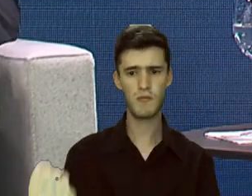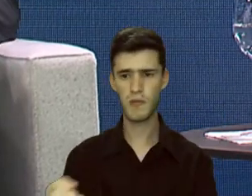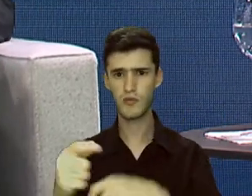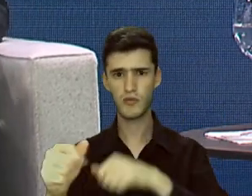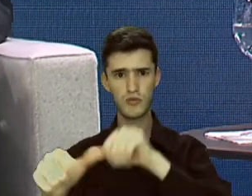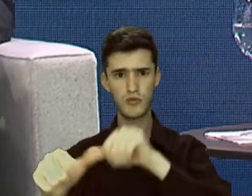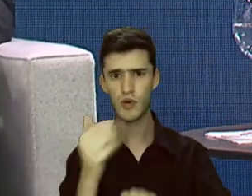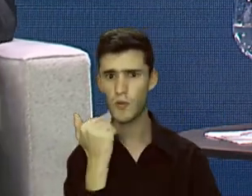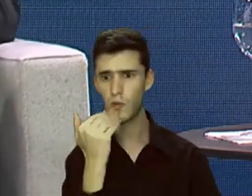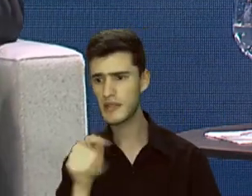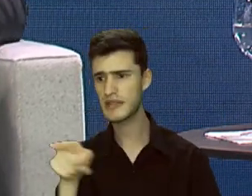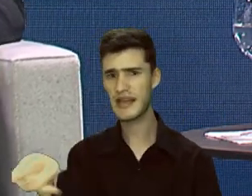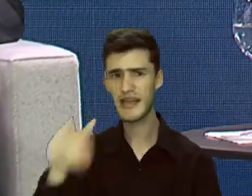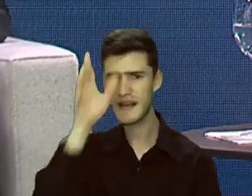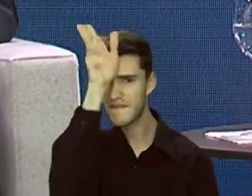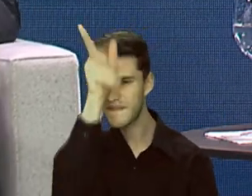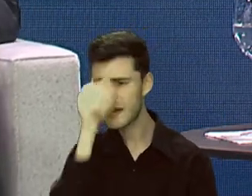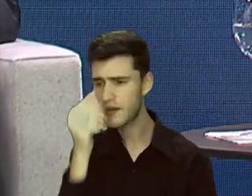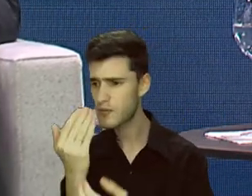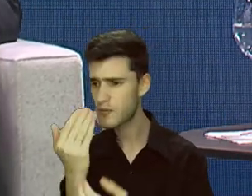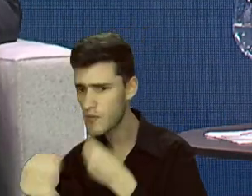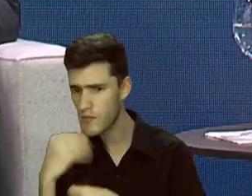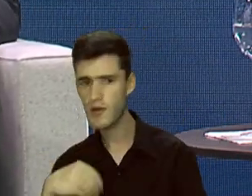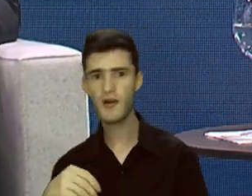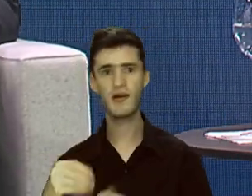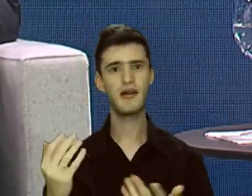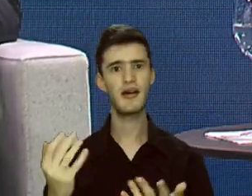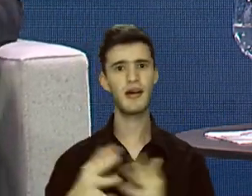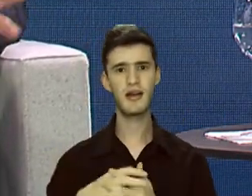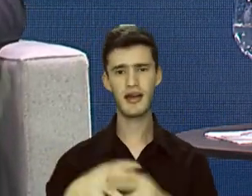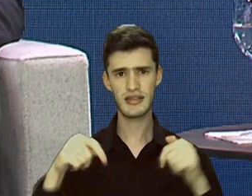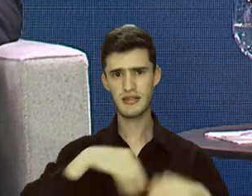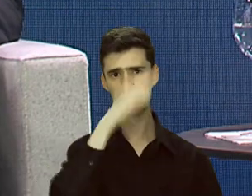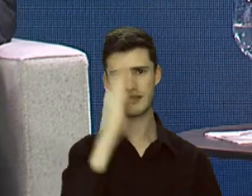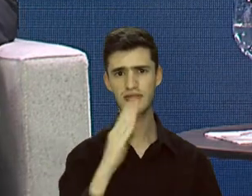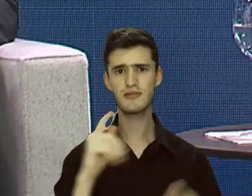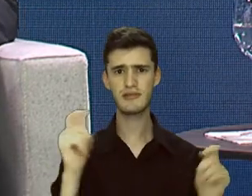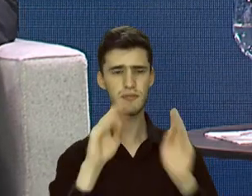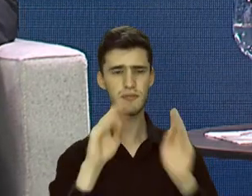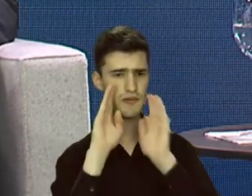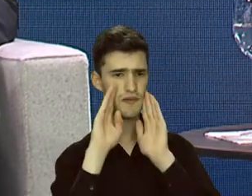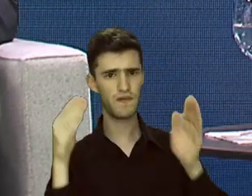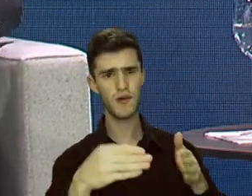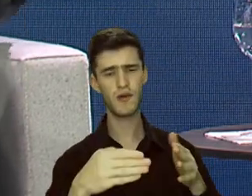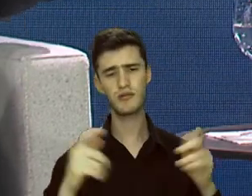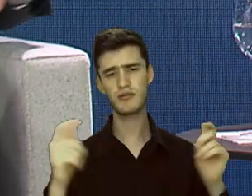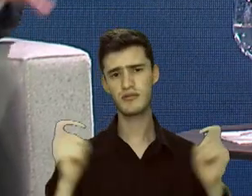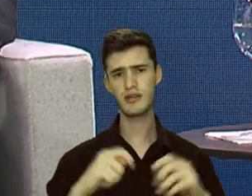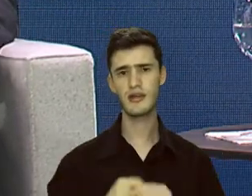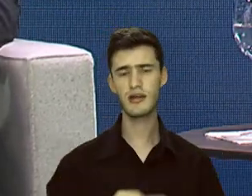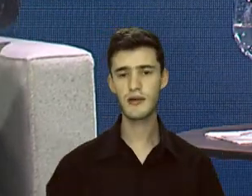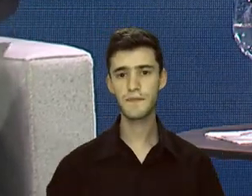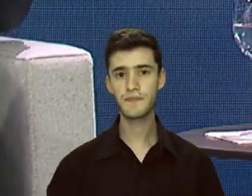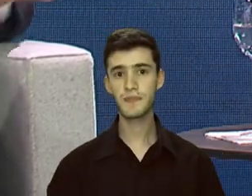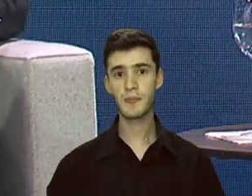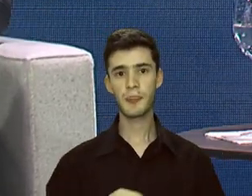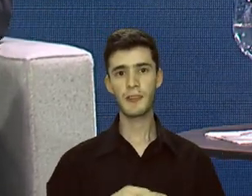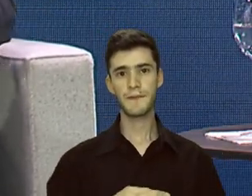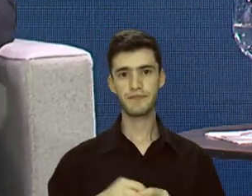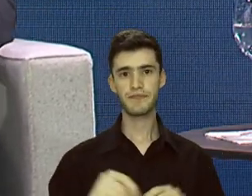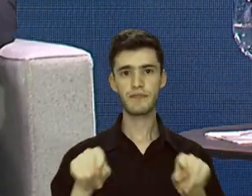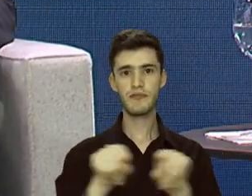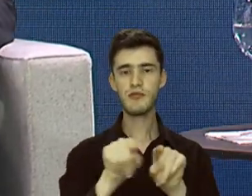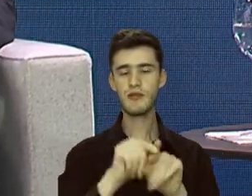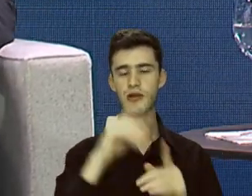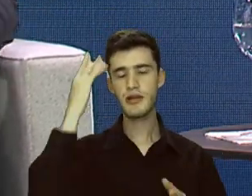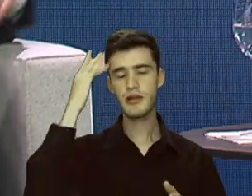cofre desse tipo de informação para diversas cadeias e fora da Porteira eu acho que com certeza o mercado financeiro